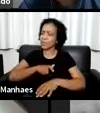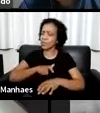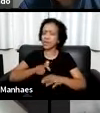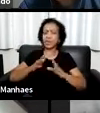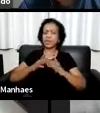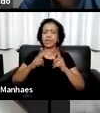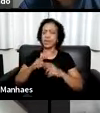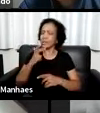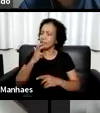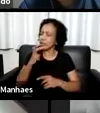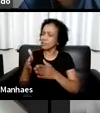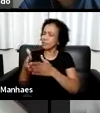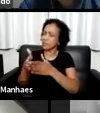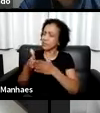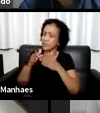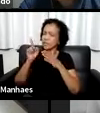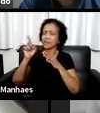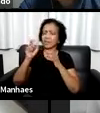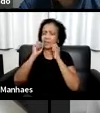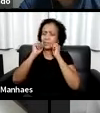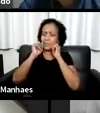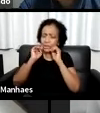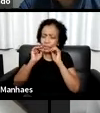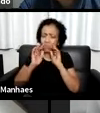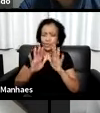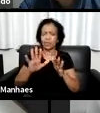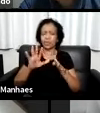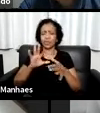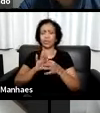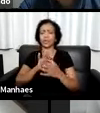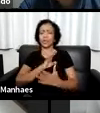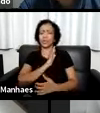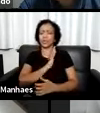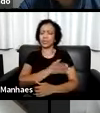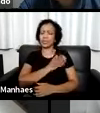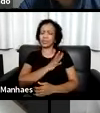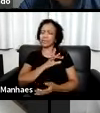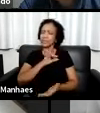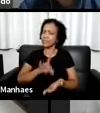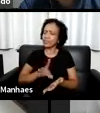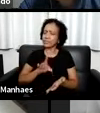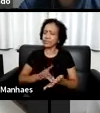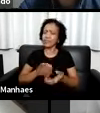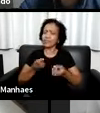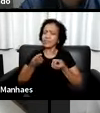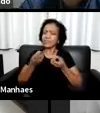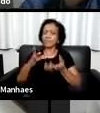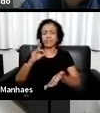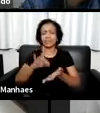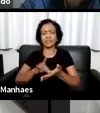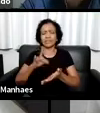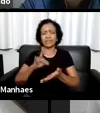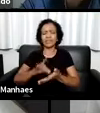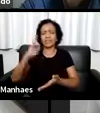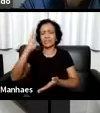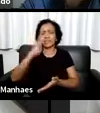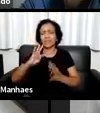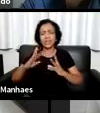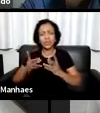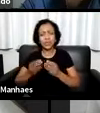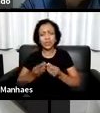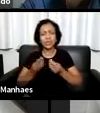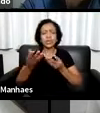suplicar, Pai, que o Senhor venha quebrantar cada coração, que o Senhor se revele a esta nação, que a tua